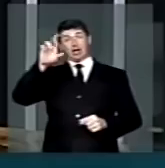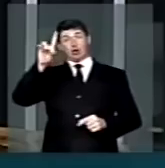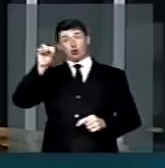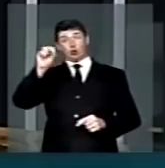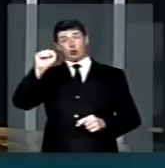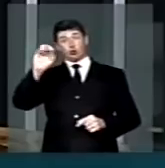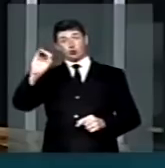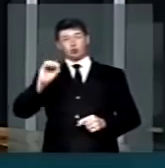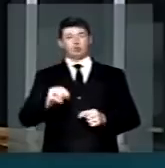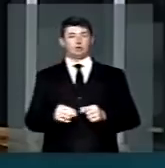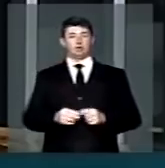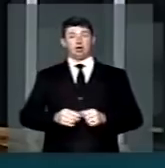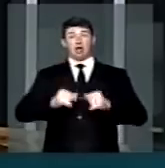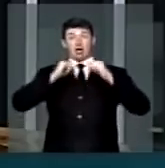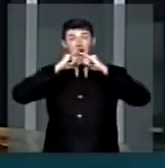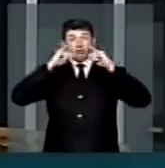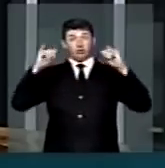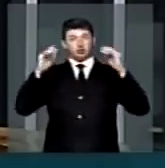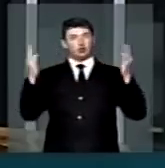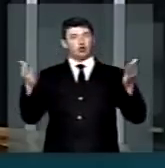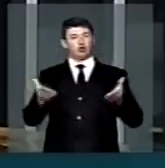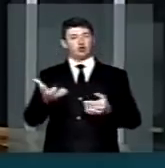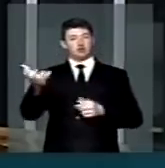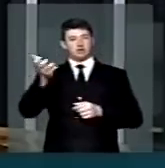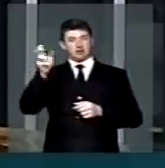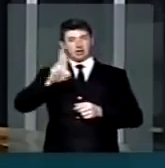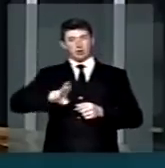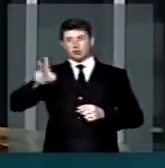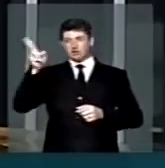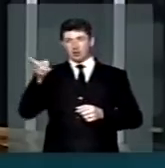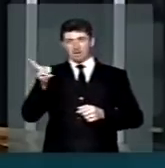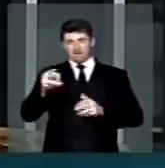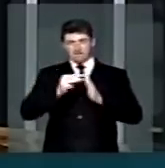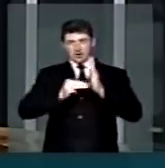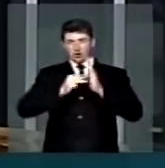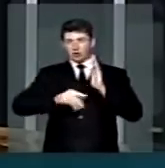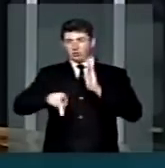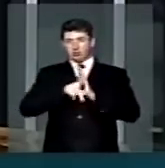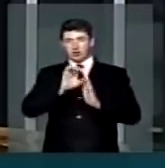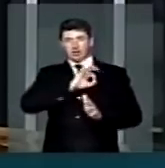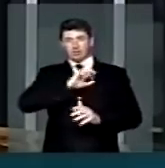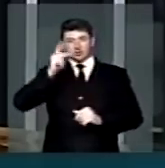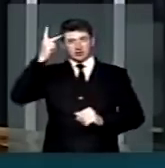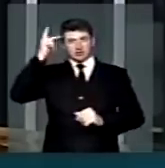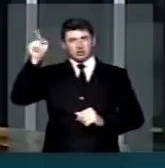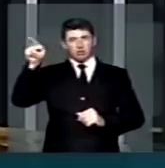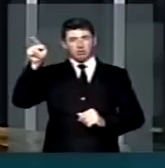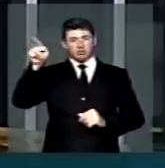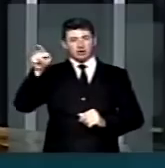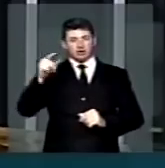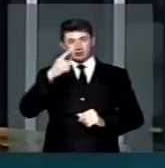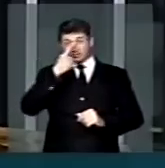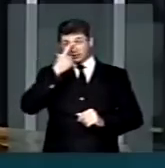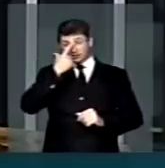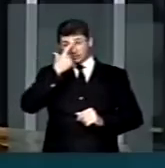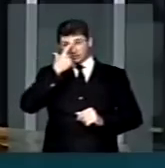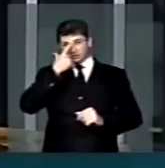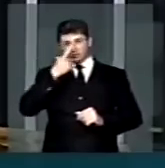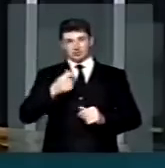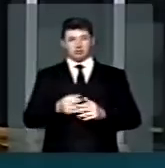Cardoso, ao anunciar hoje que quer usar os mesmos métodos da polícia paulista,